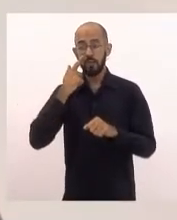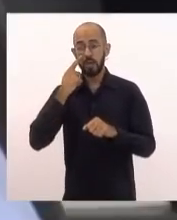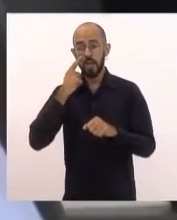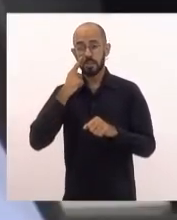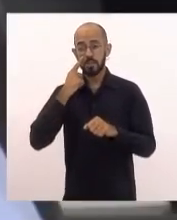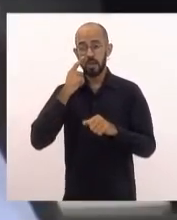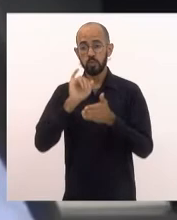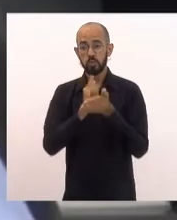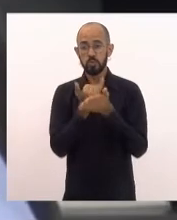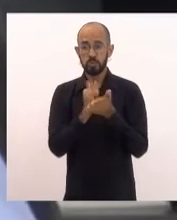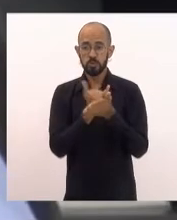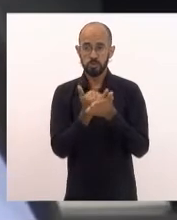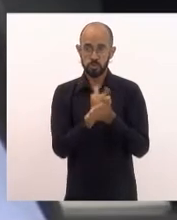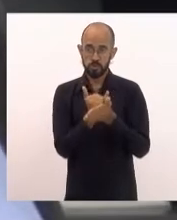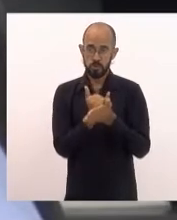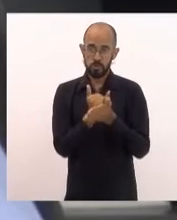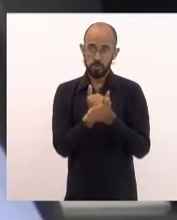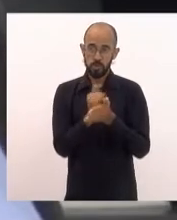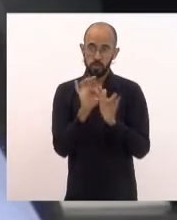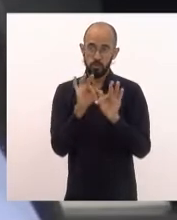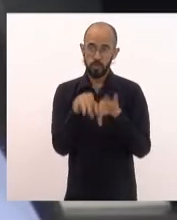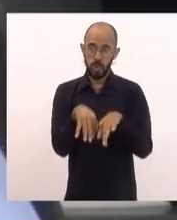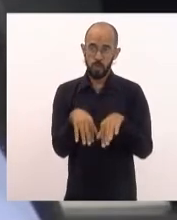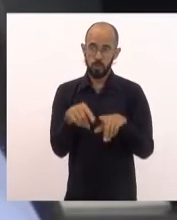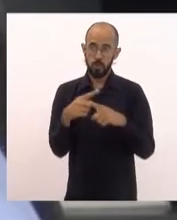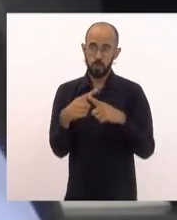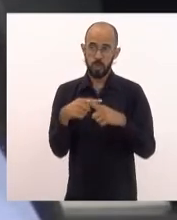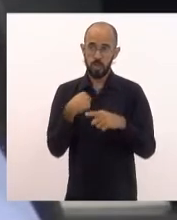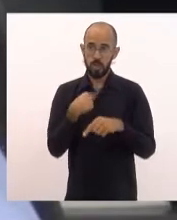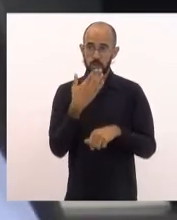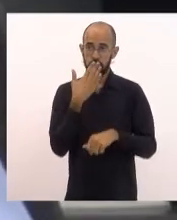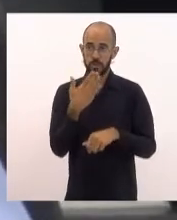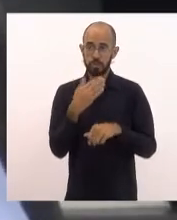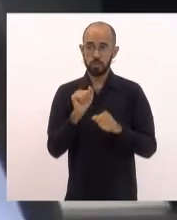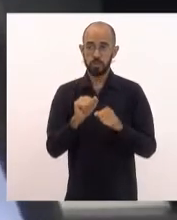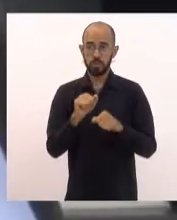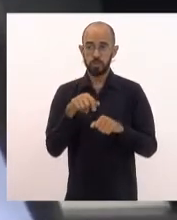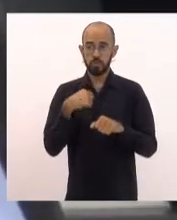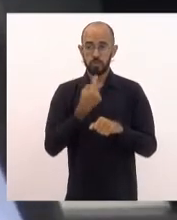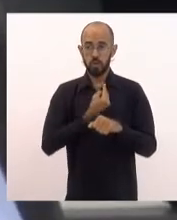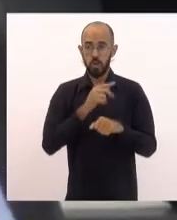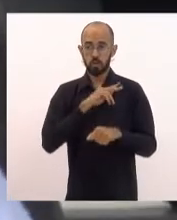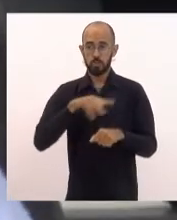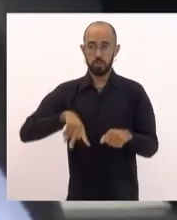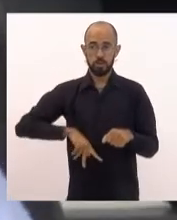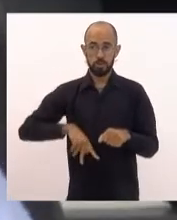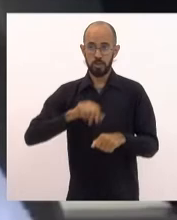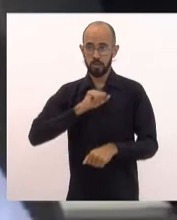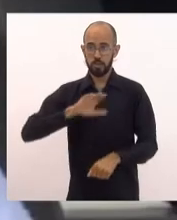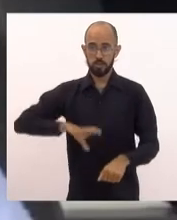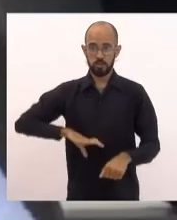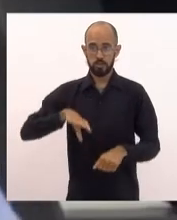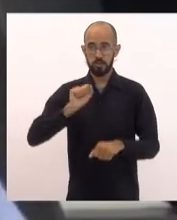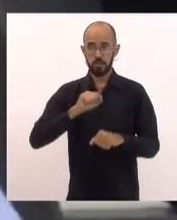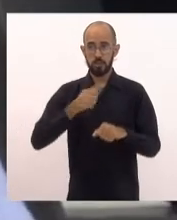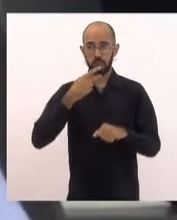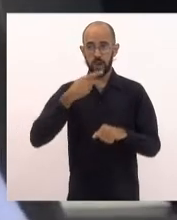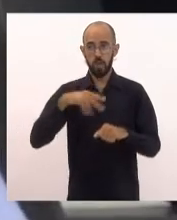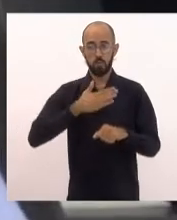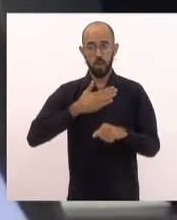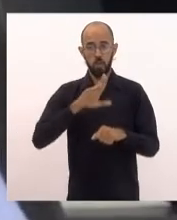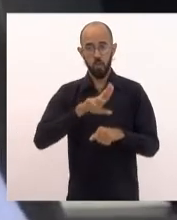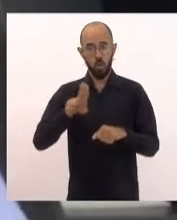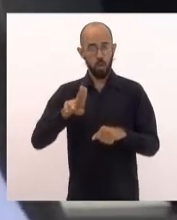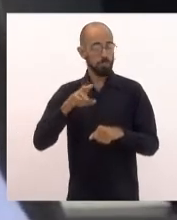dos inscritos no expediente final, porque eu havia solicitado e o nosso presidente Ceciliano mencionou alguns nomes e não